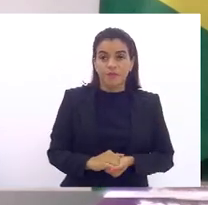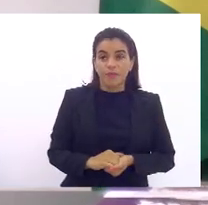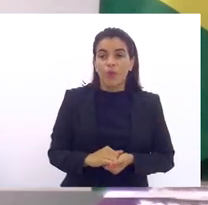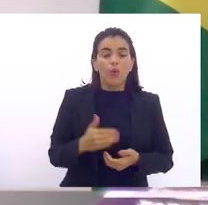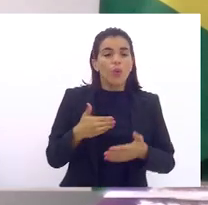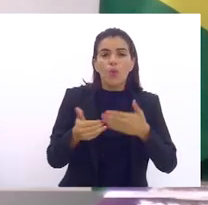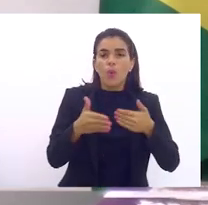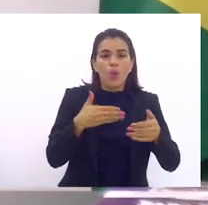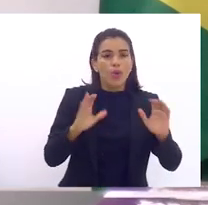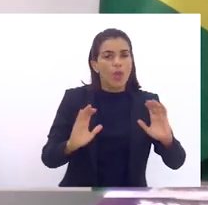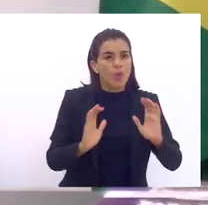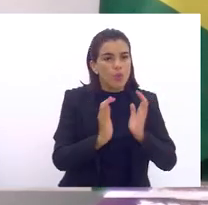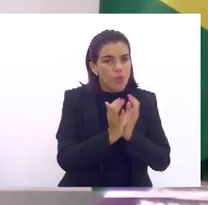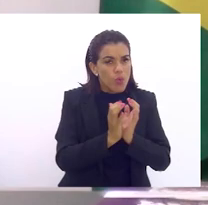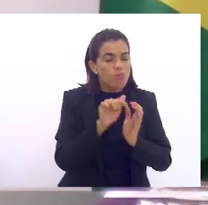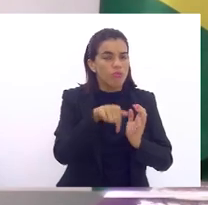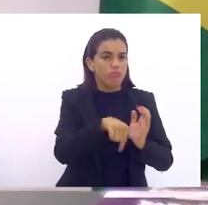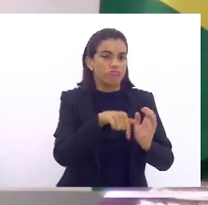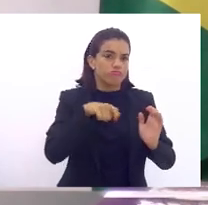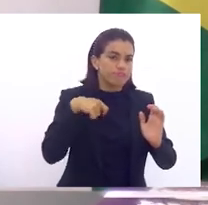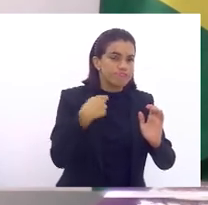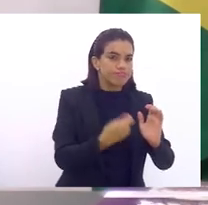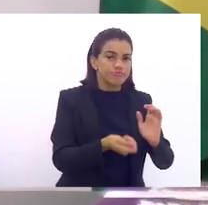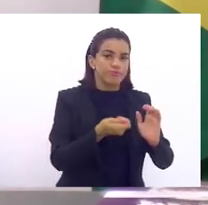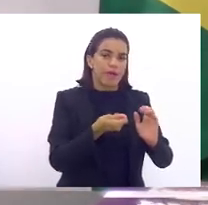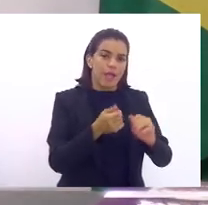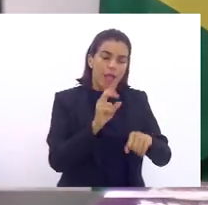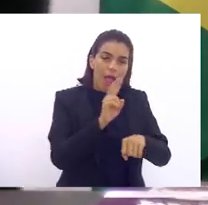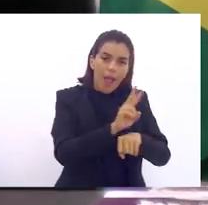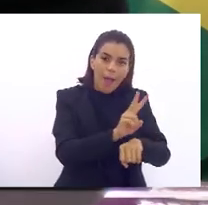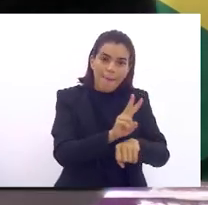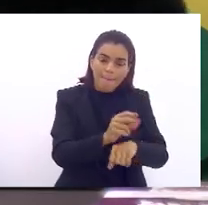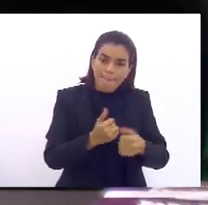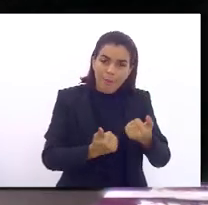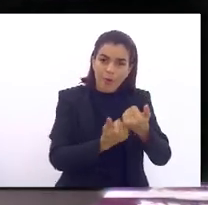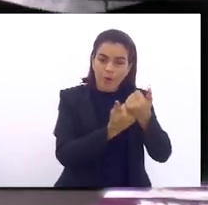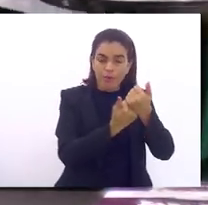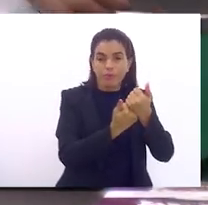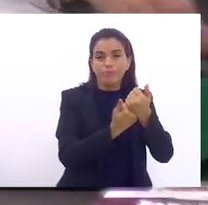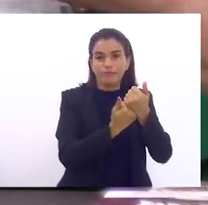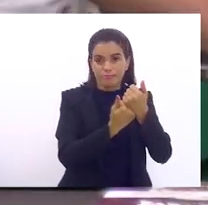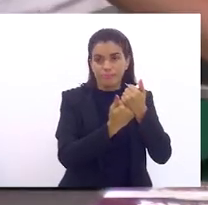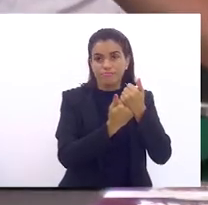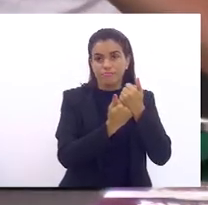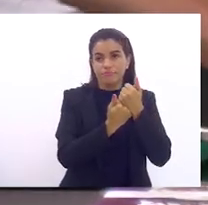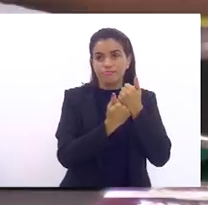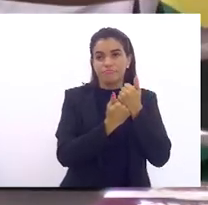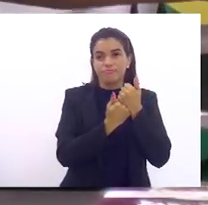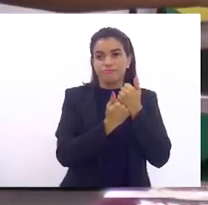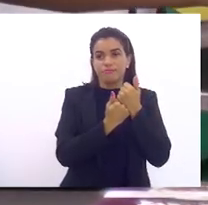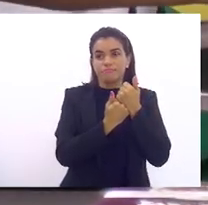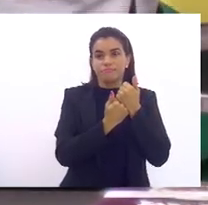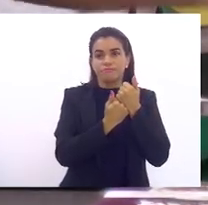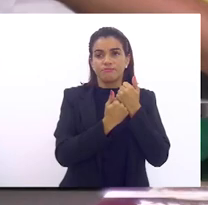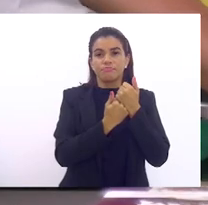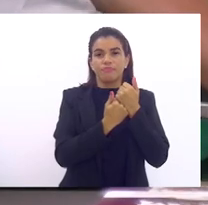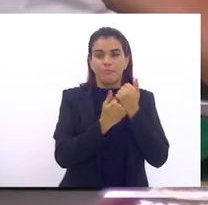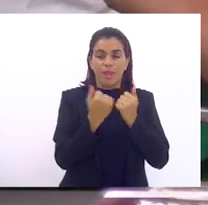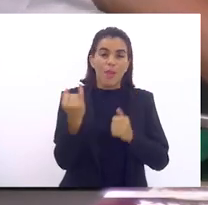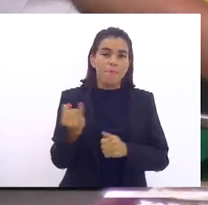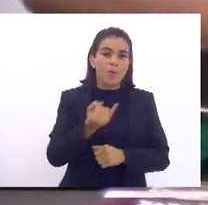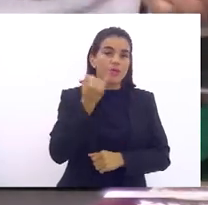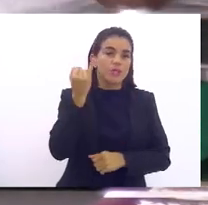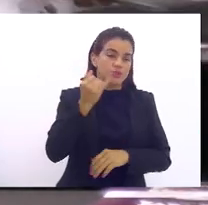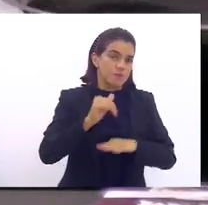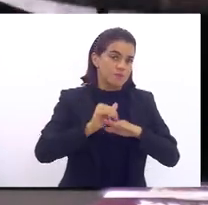constitua uma rede de apoio para as vítimas é um tem sido visto que seria muito importante